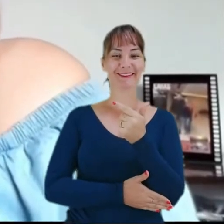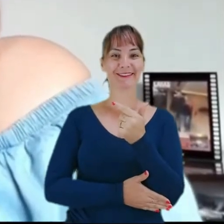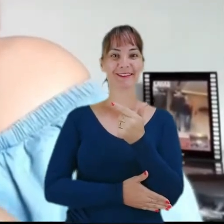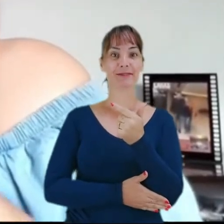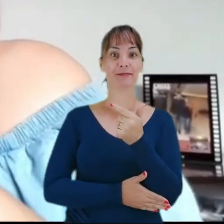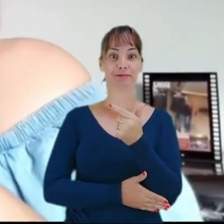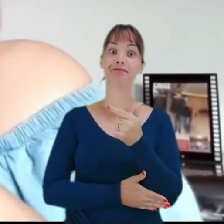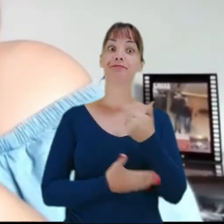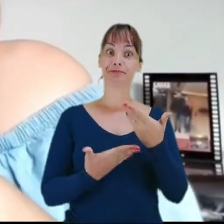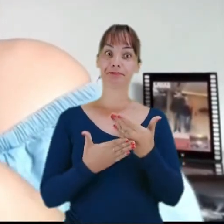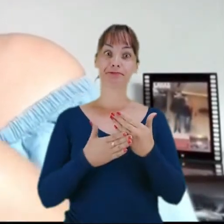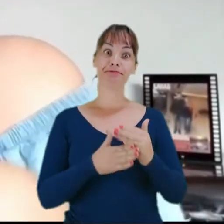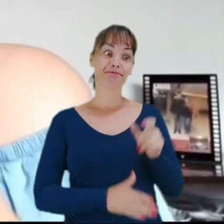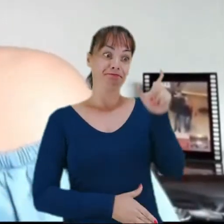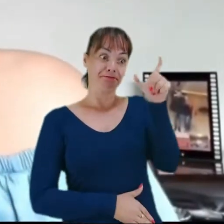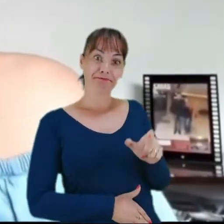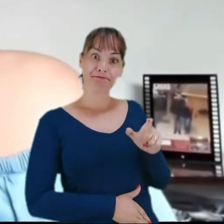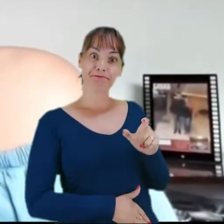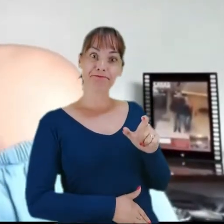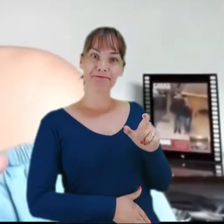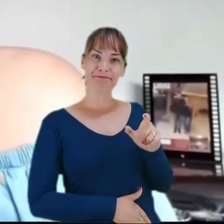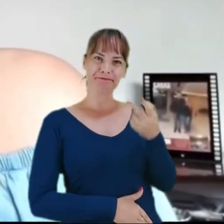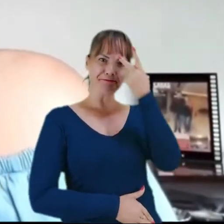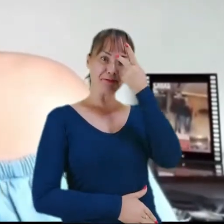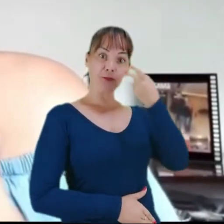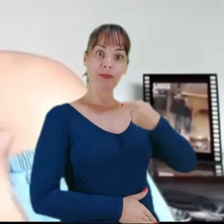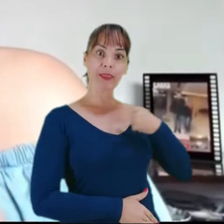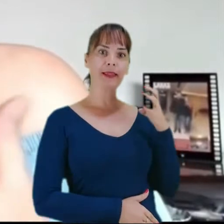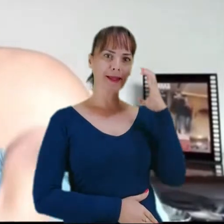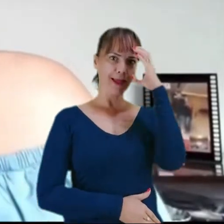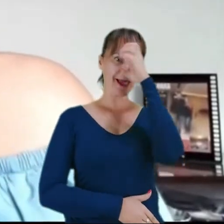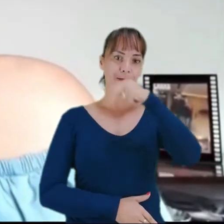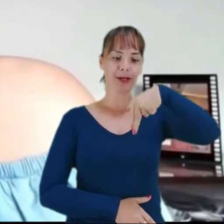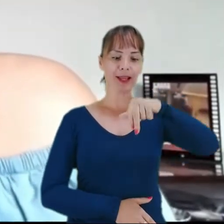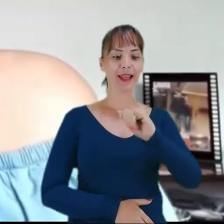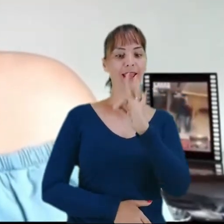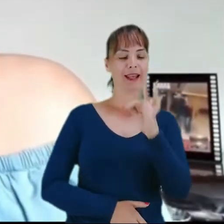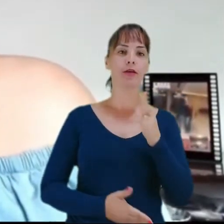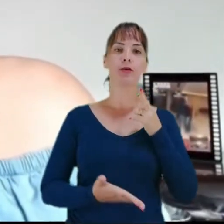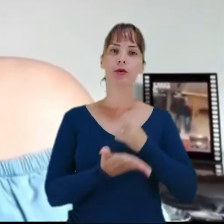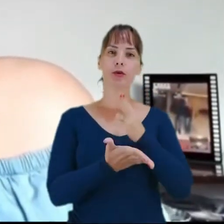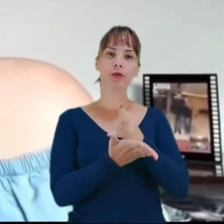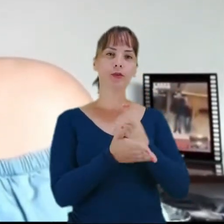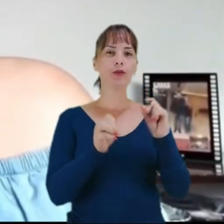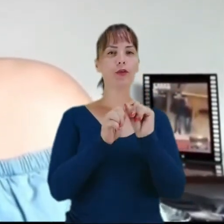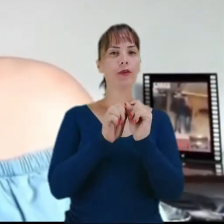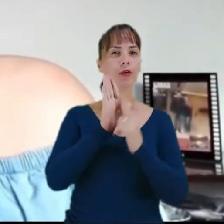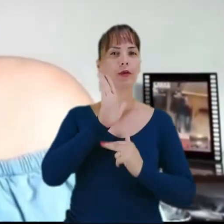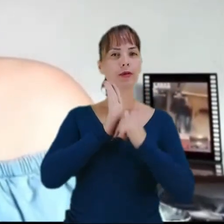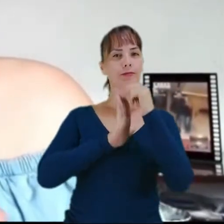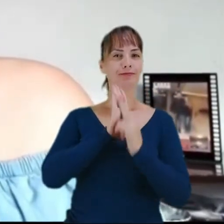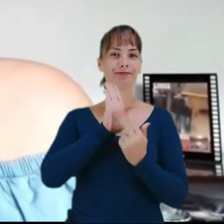artistas naifes, que são esses artistas autodidatas que aprendem sozinho, eles sempre fazem